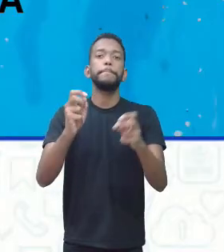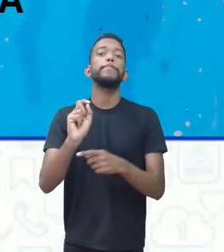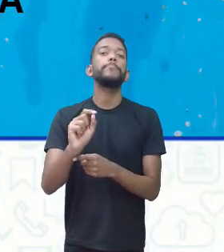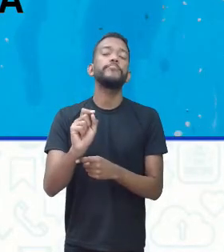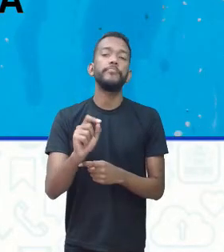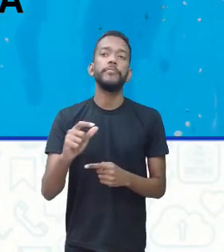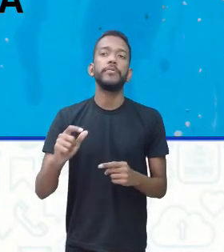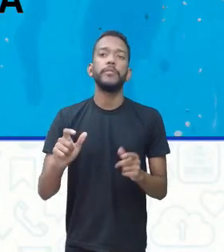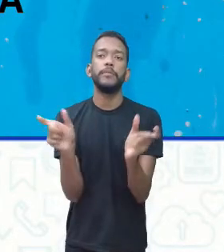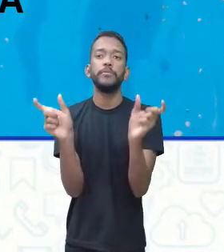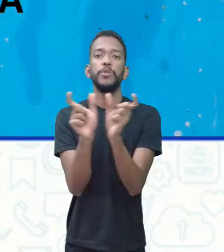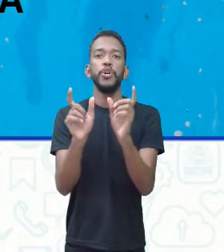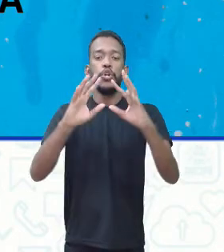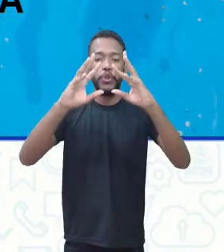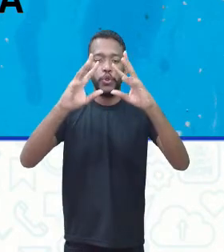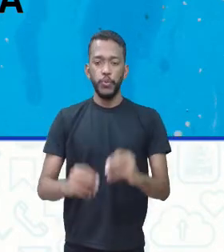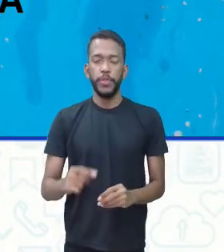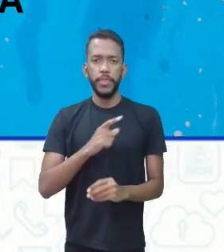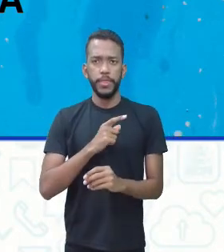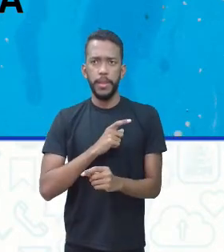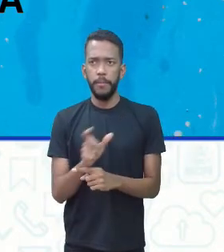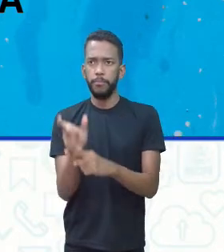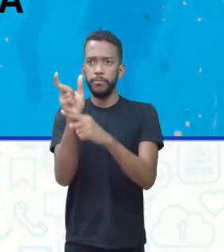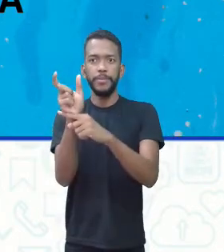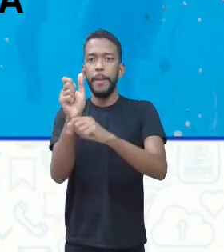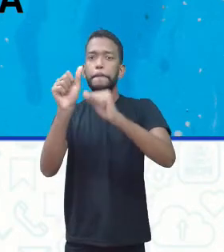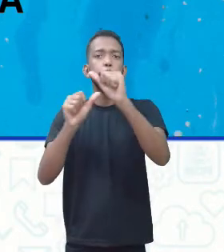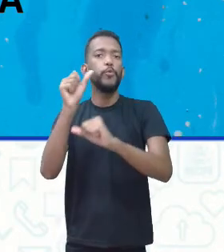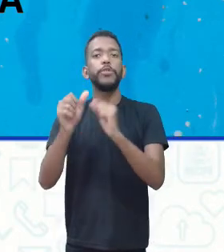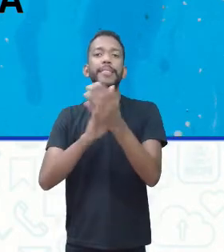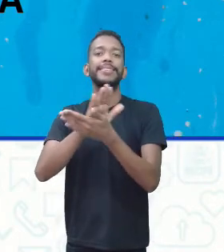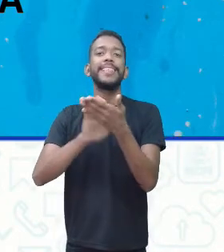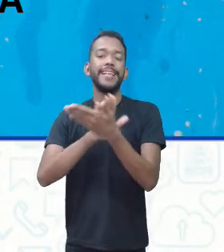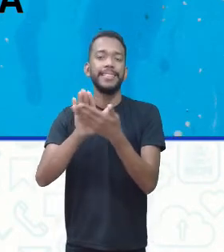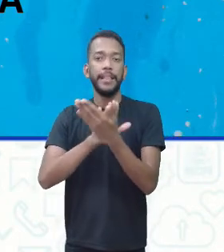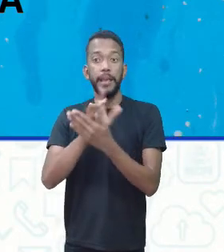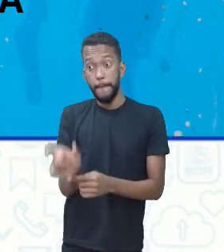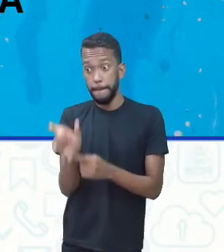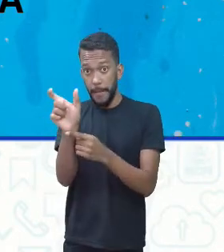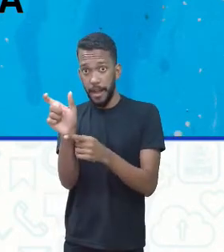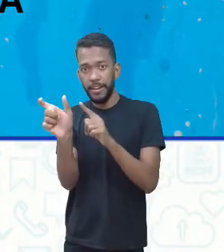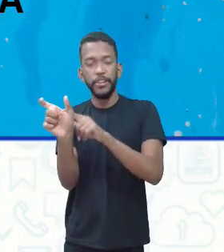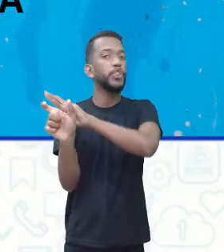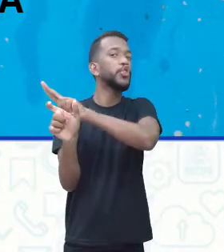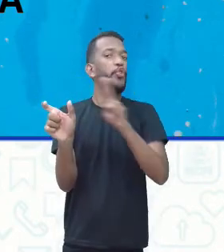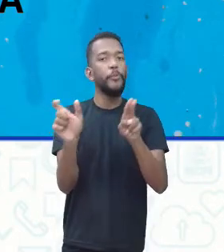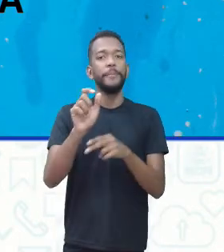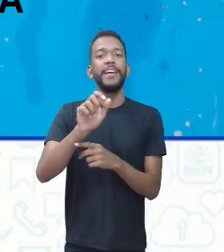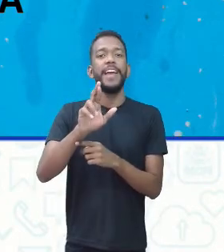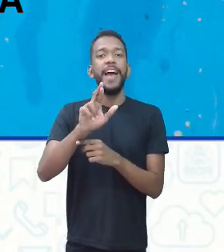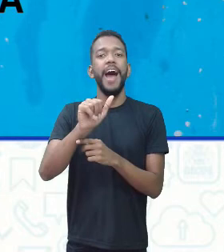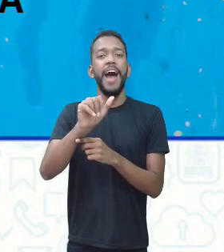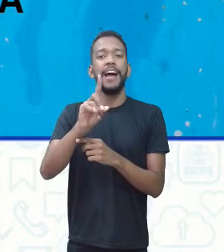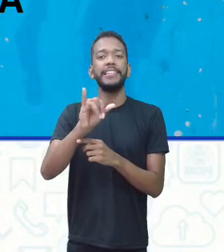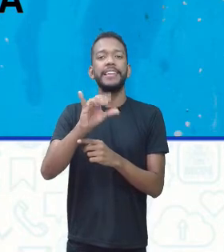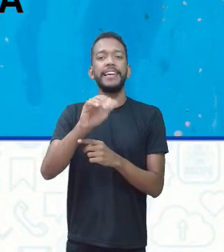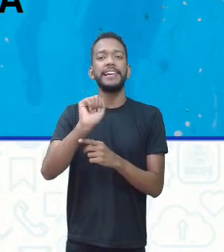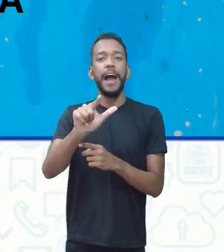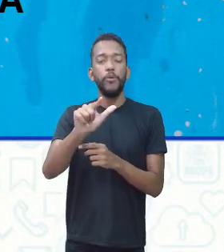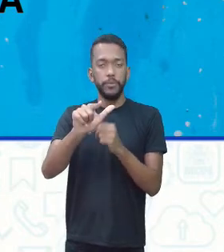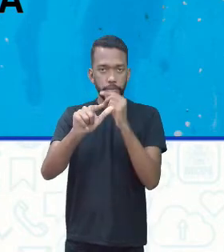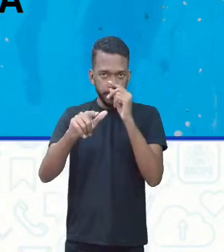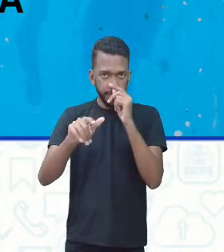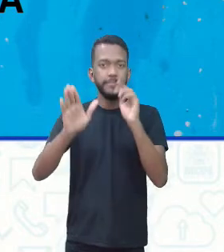todas têm uma parte que não altera. Esta parte é o radical, que eu já falei